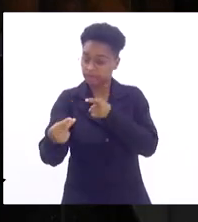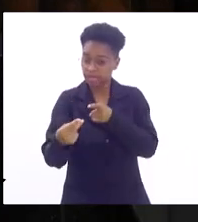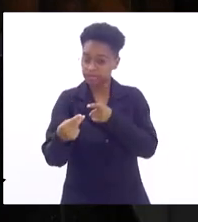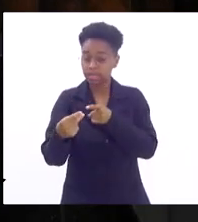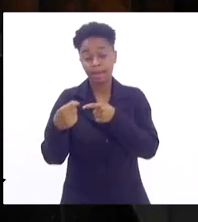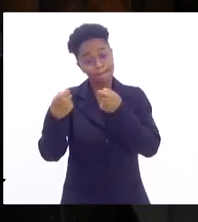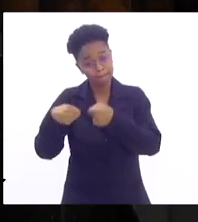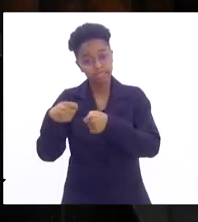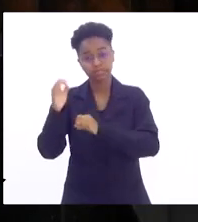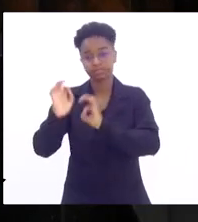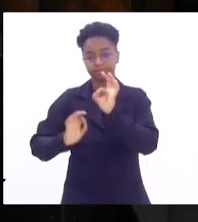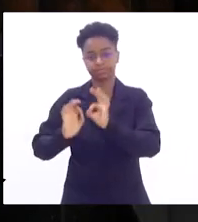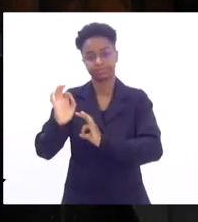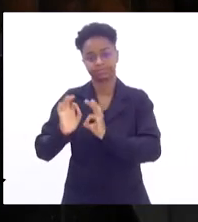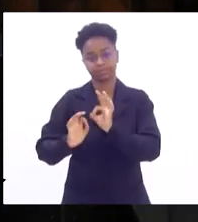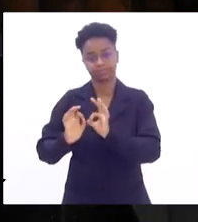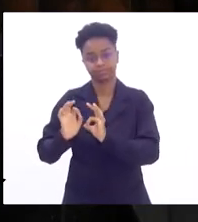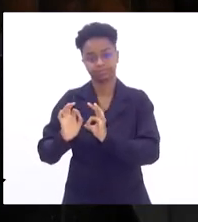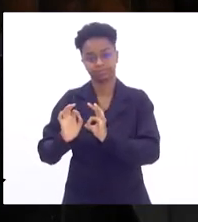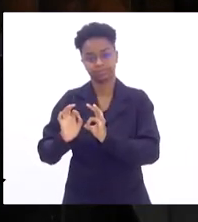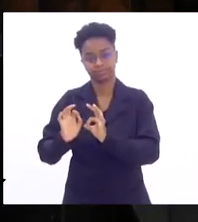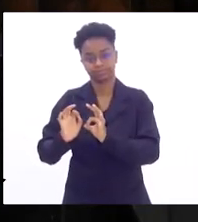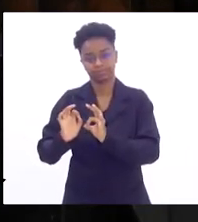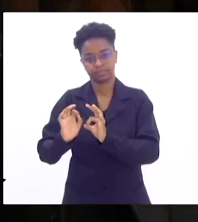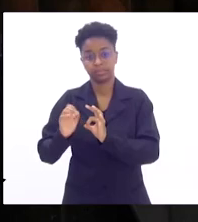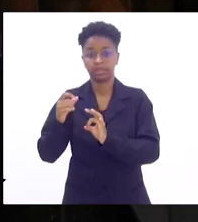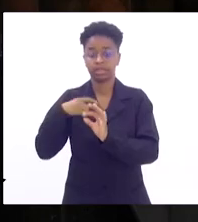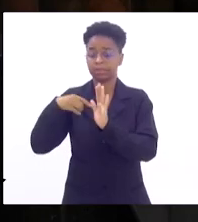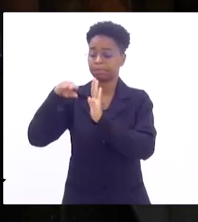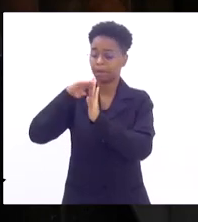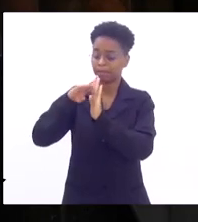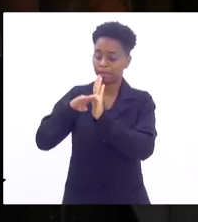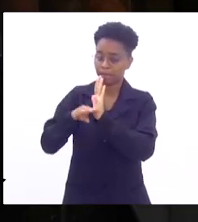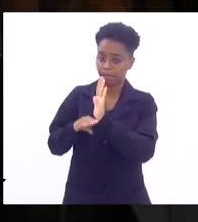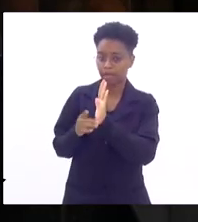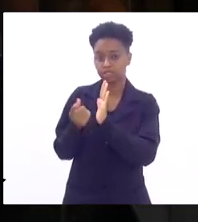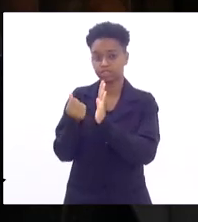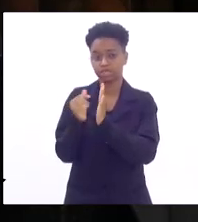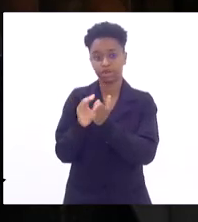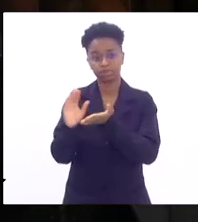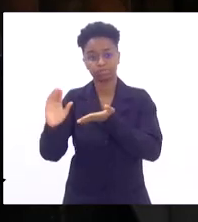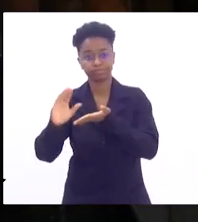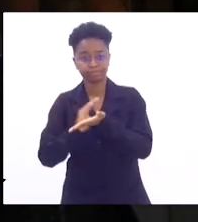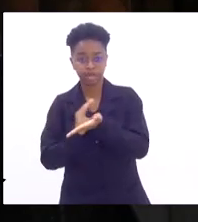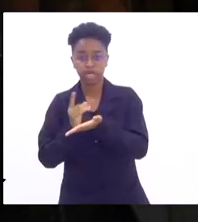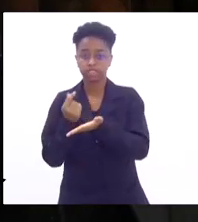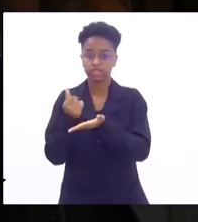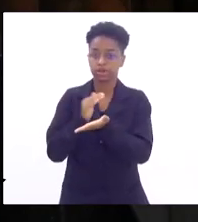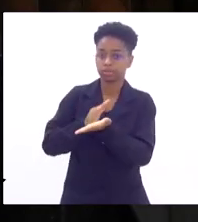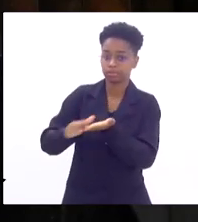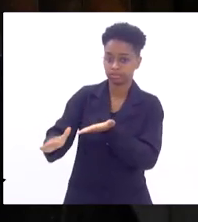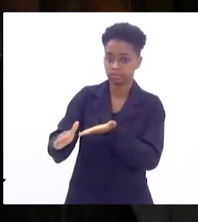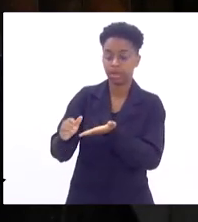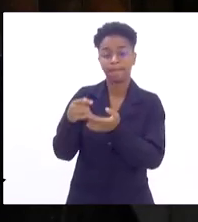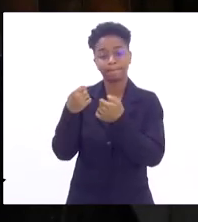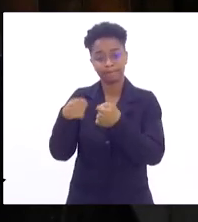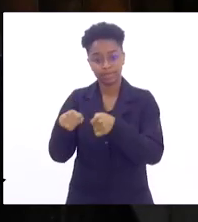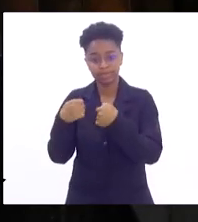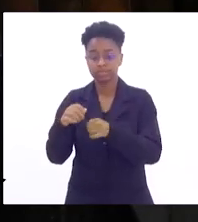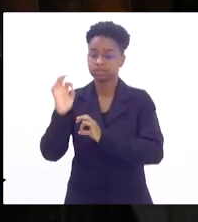tem planejamento das suas receitas das suas despesas para terem plantel